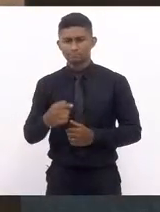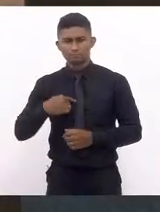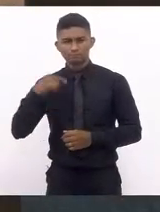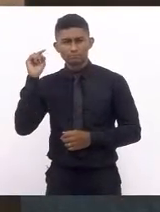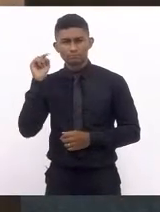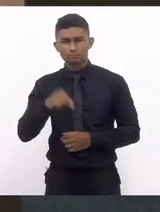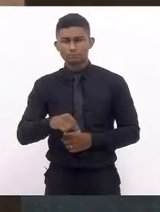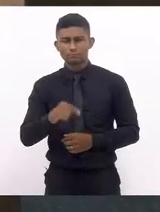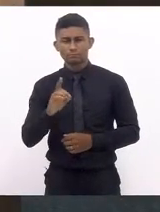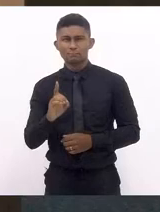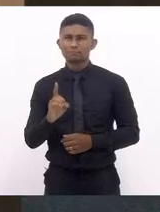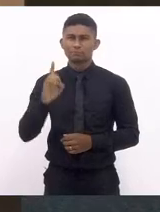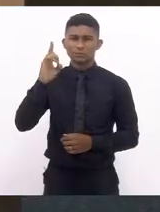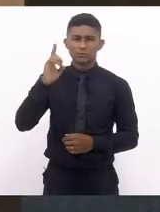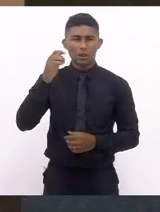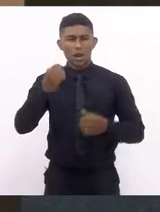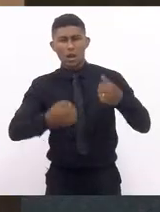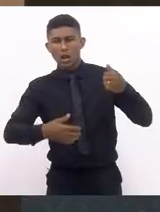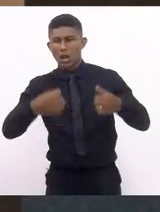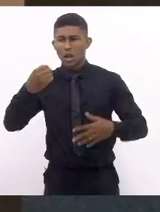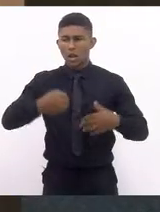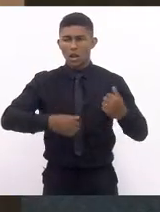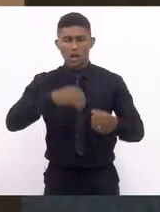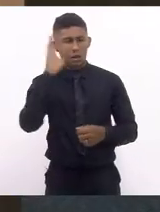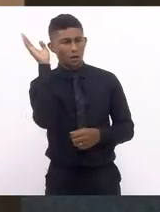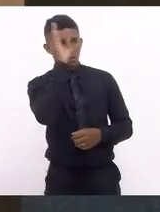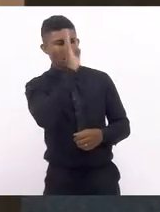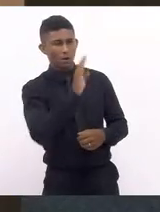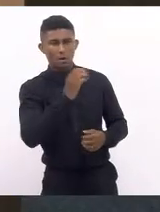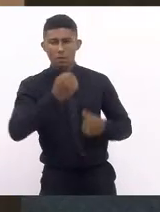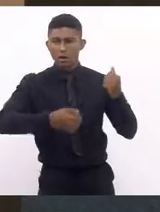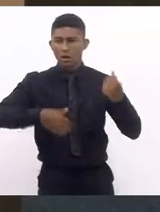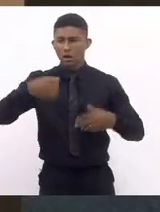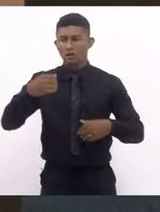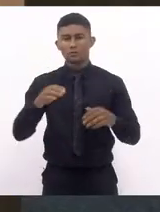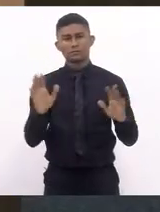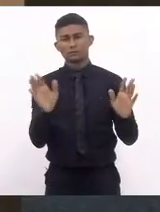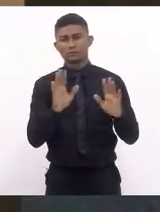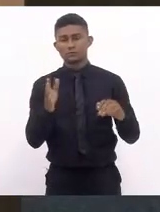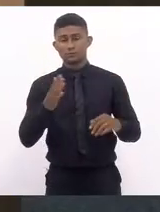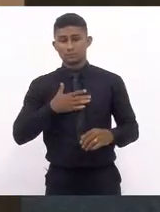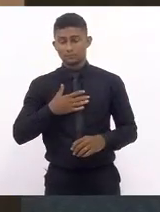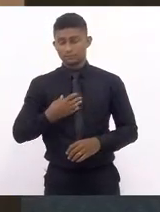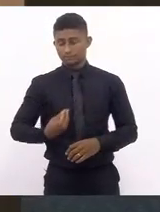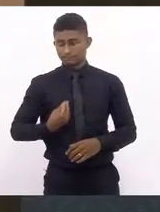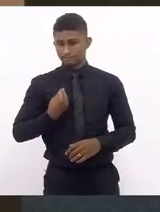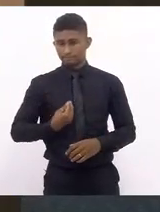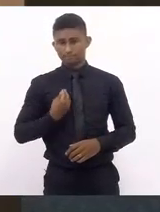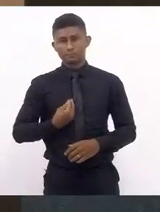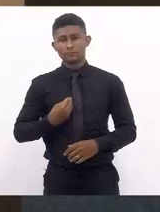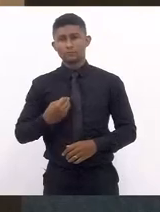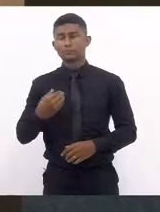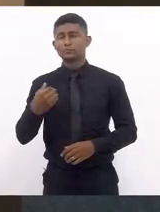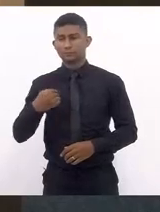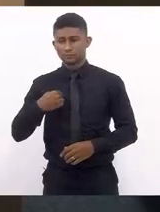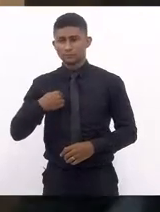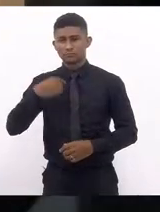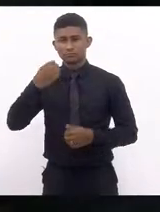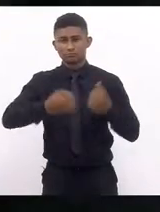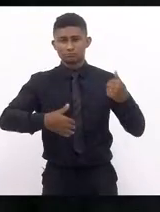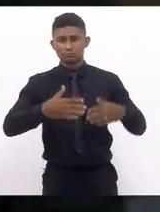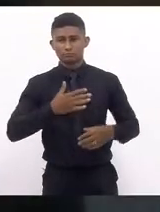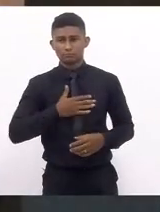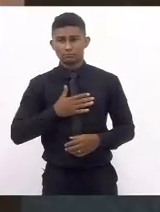plenário falar de Deus Pátria e família eu falo de coisas que realmente eu vivo Eu vivo o meu Deus